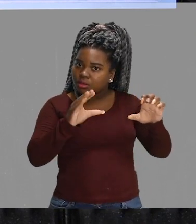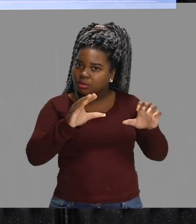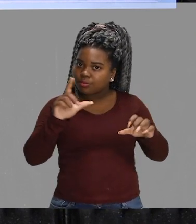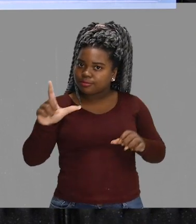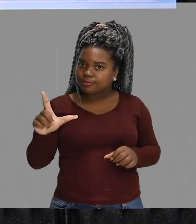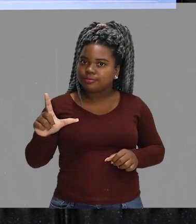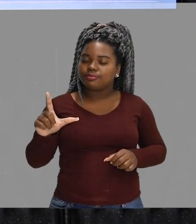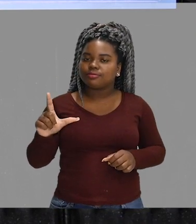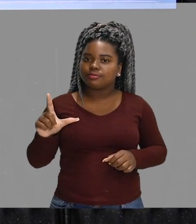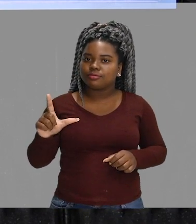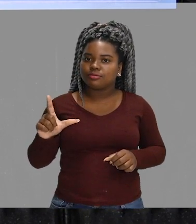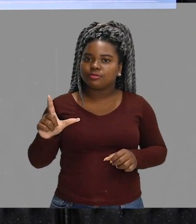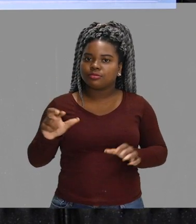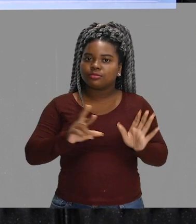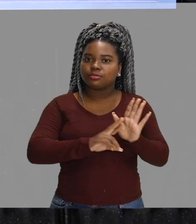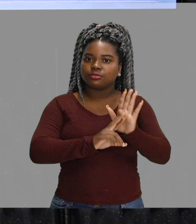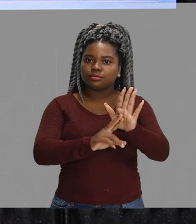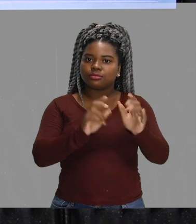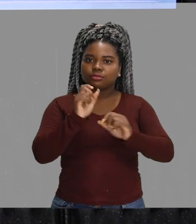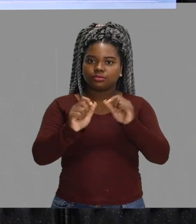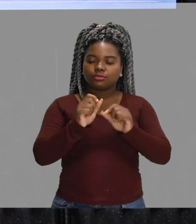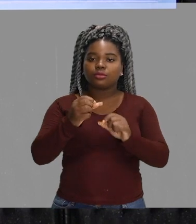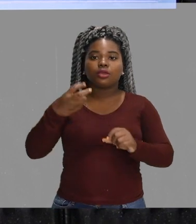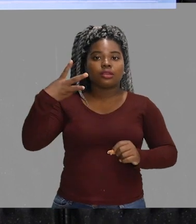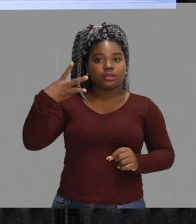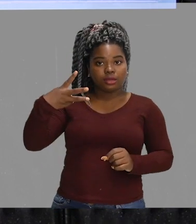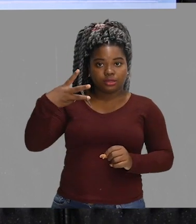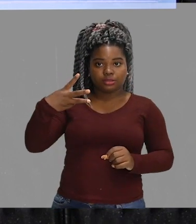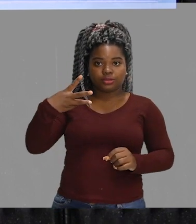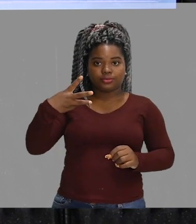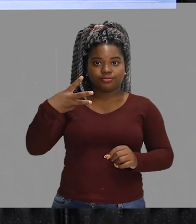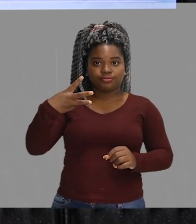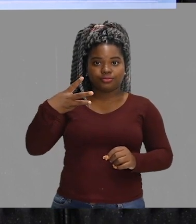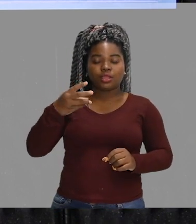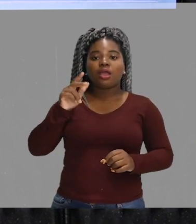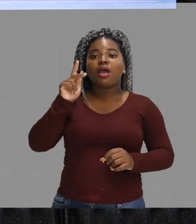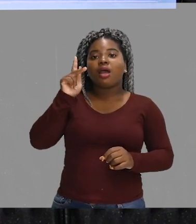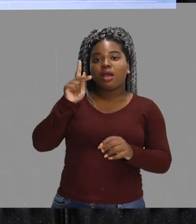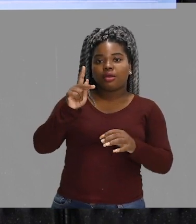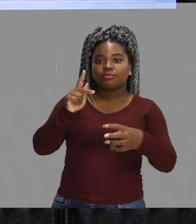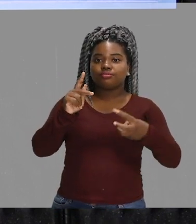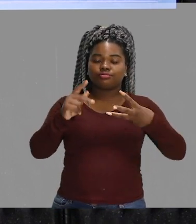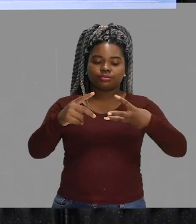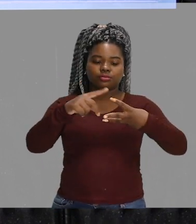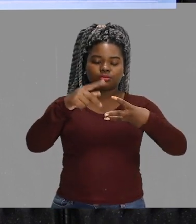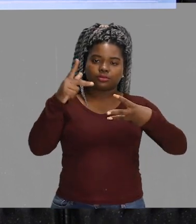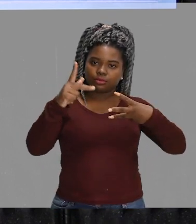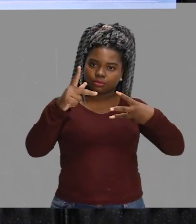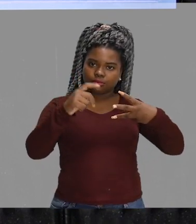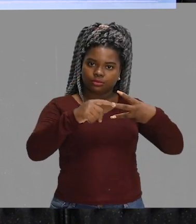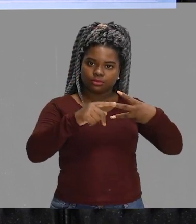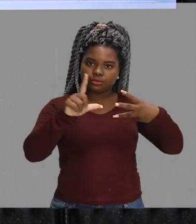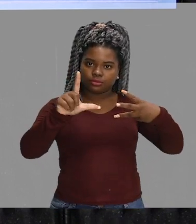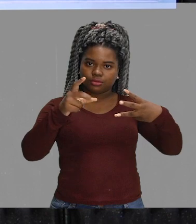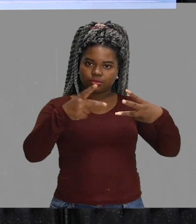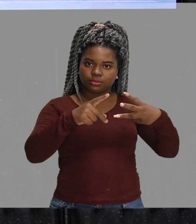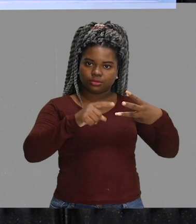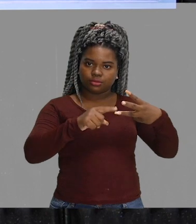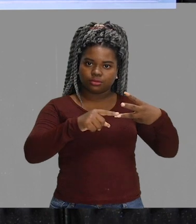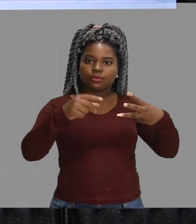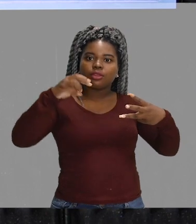Nós vamos localizar o elemento com base na sua distribuição eletrônica. Nós